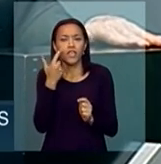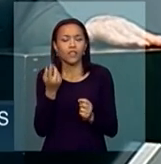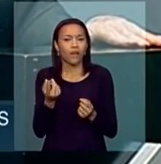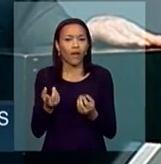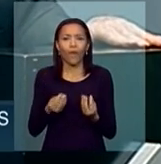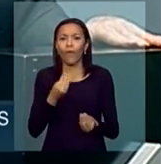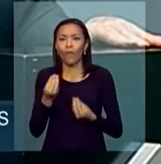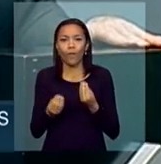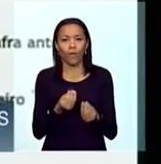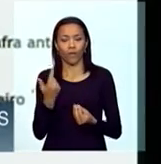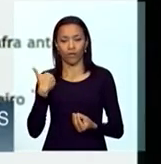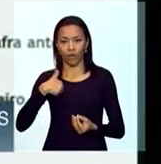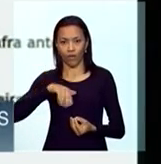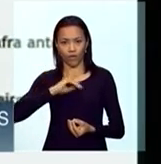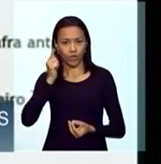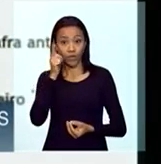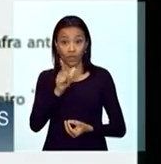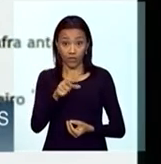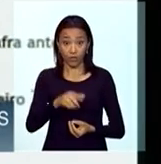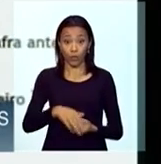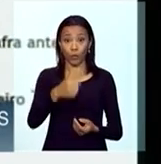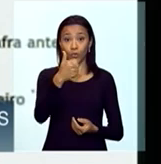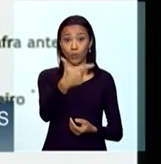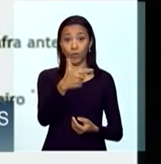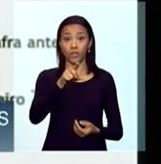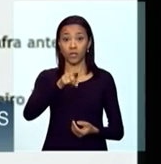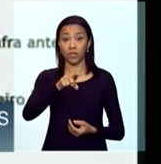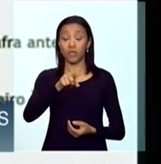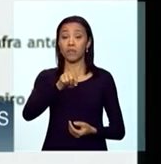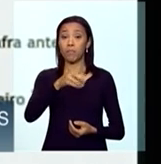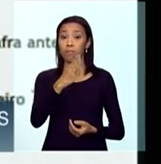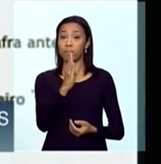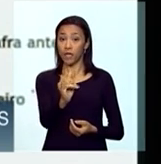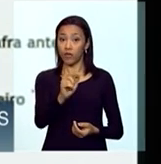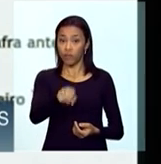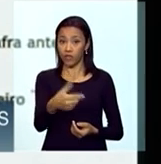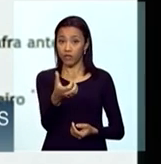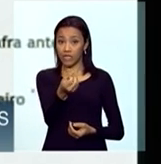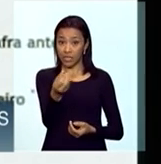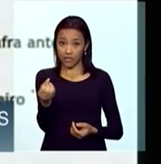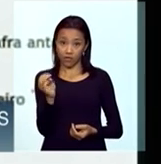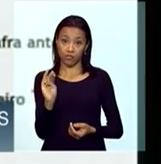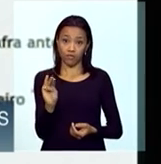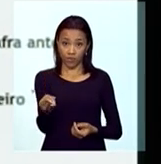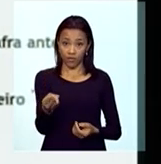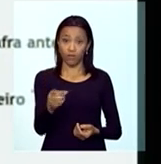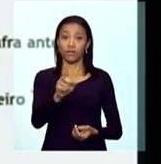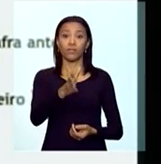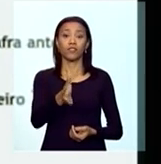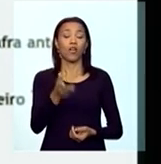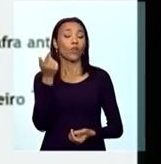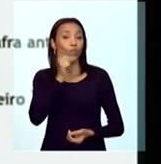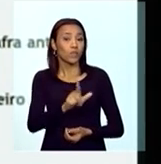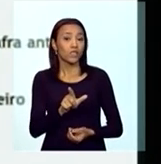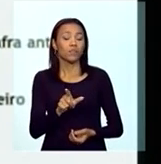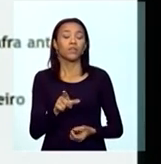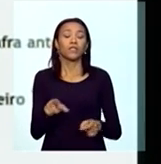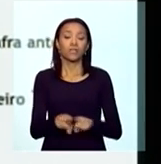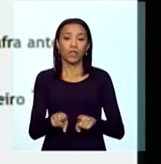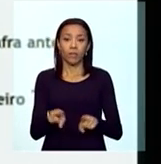nós chegamos agora com 2 bilhões e 600, um crescimento de 110% em cima do primeiro ano, e